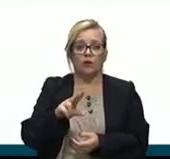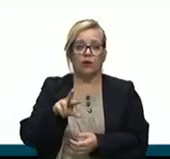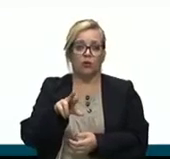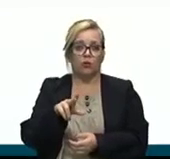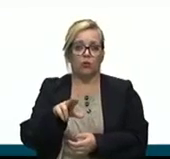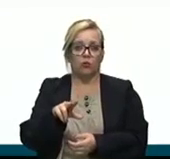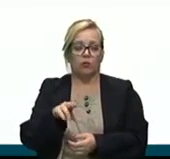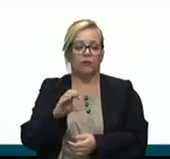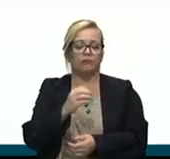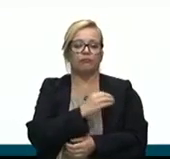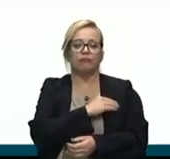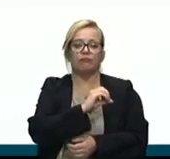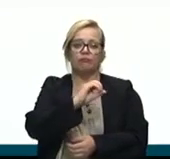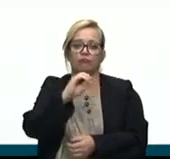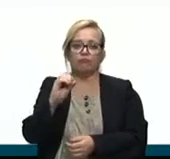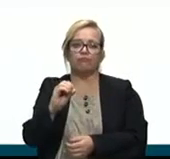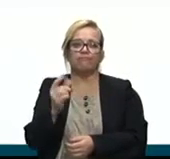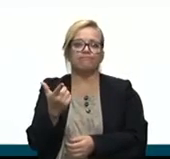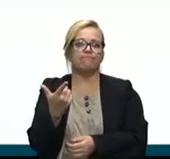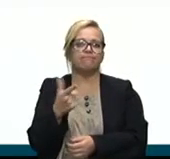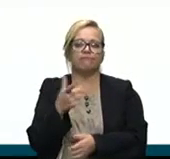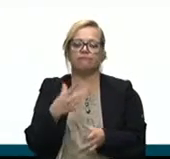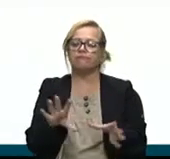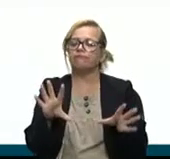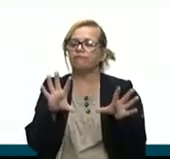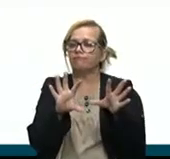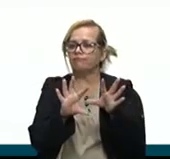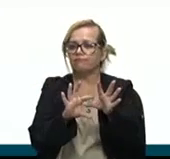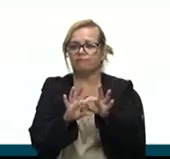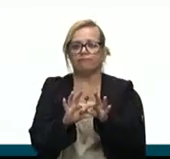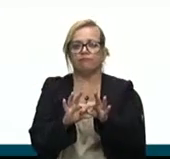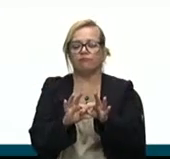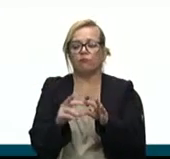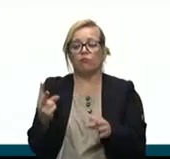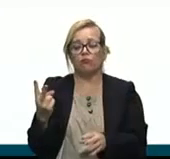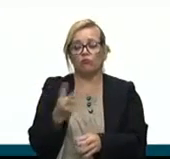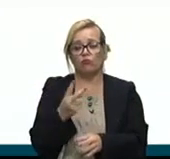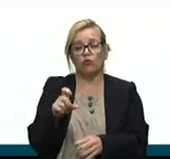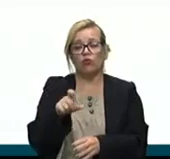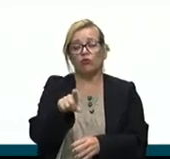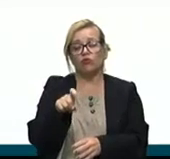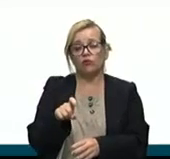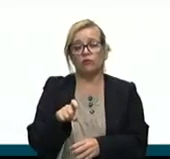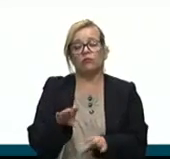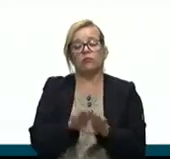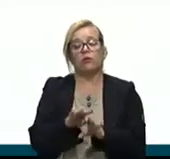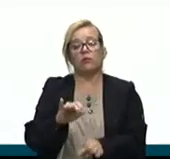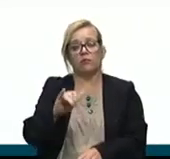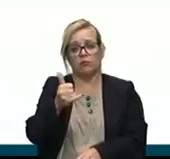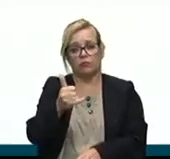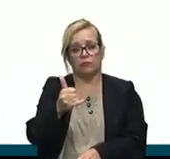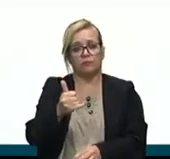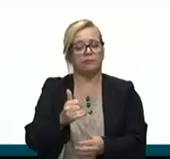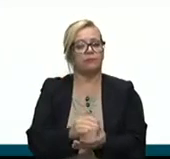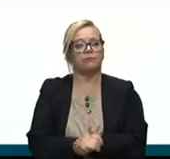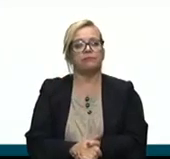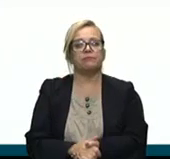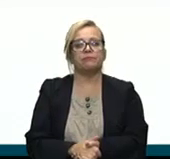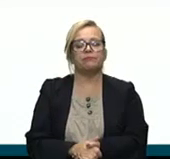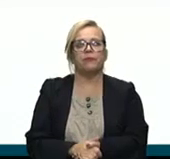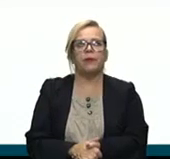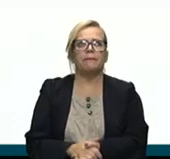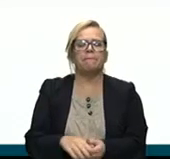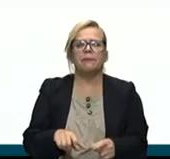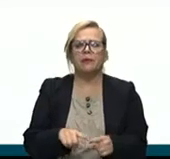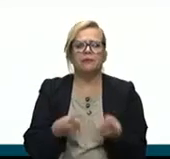a zero, não há correlação entre x e y. Mas,